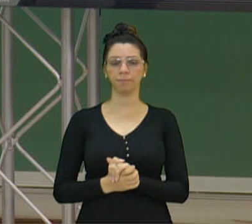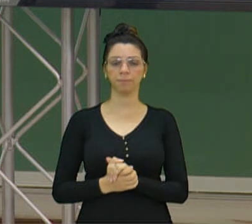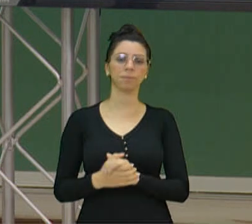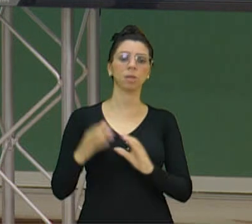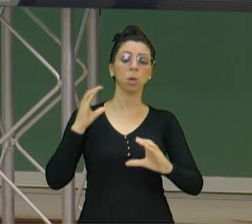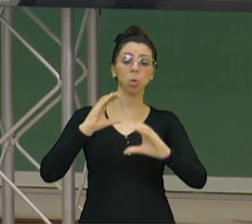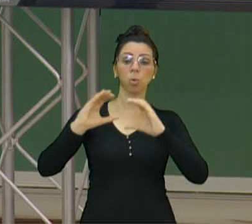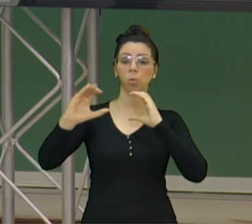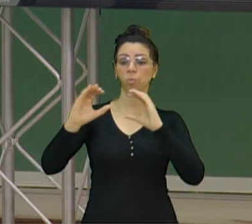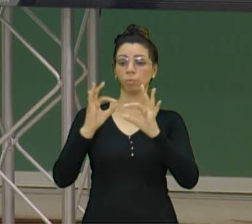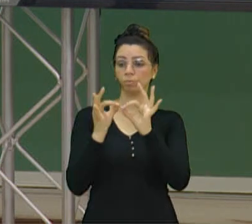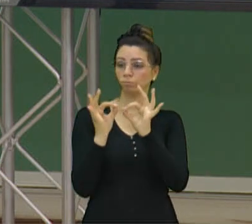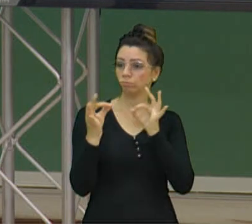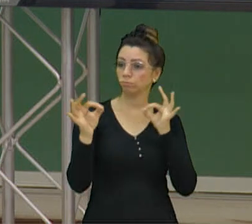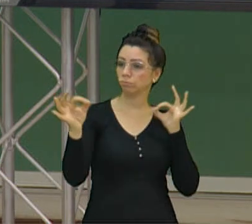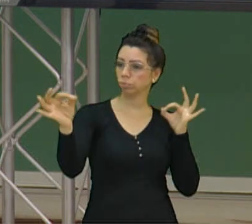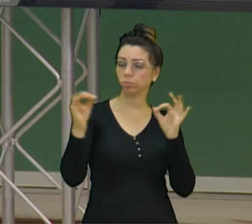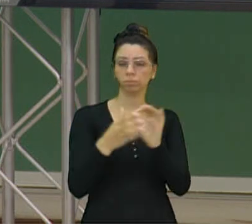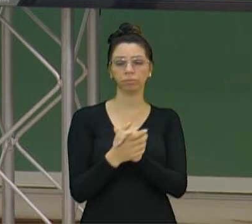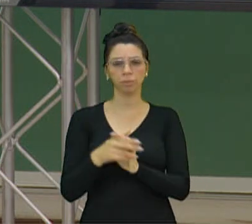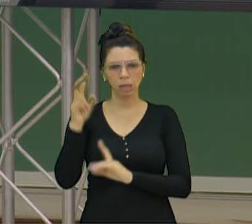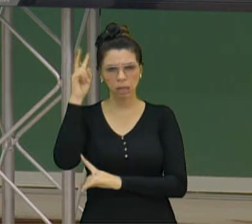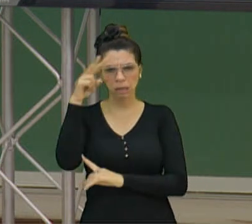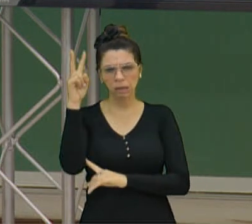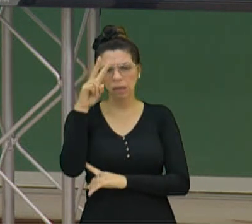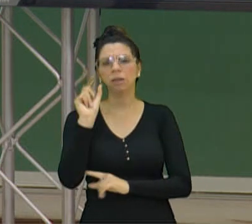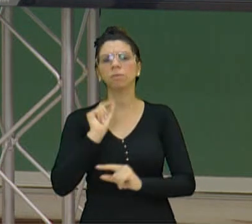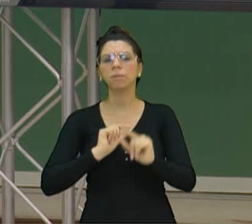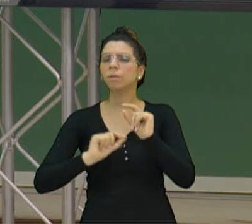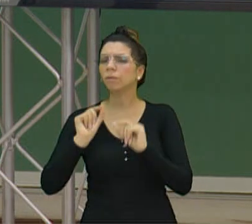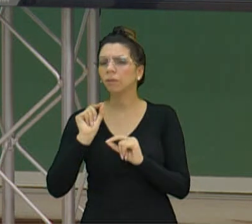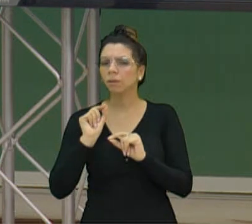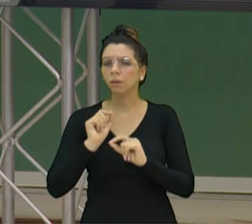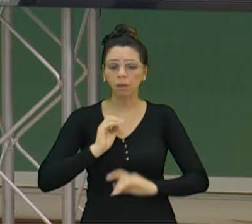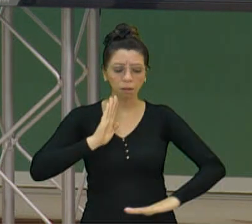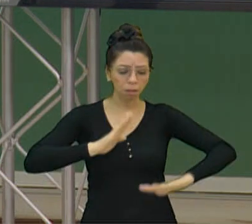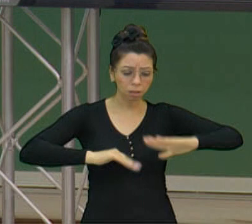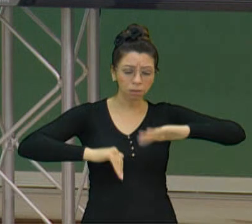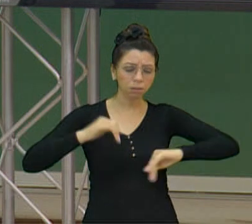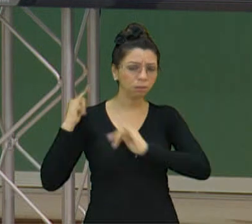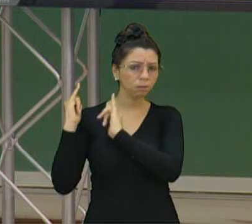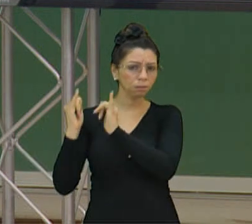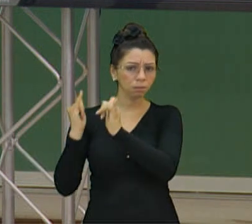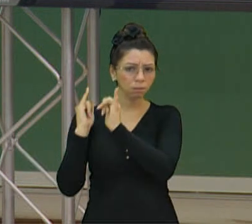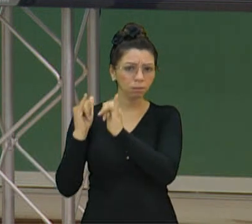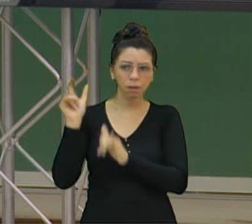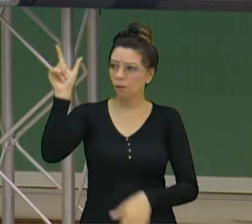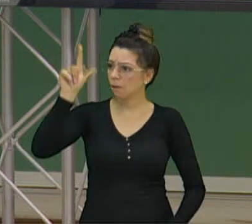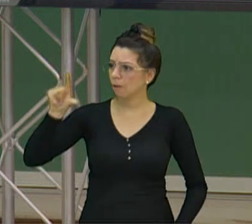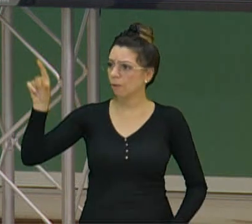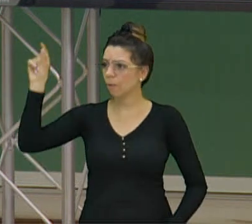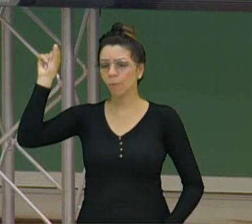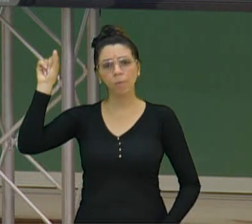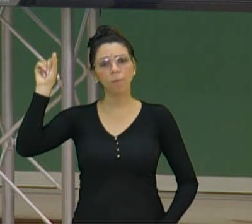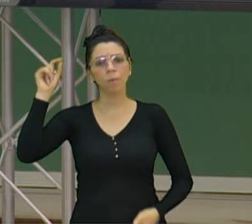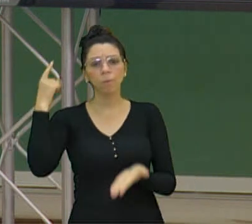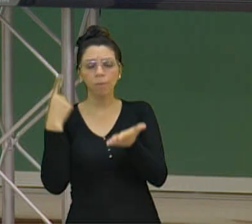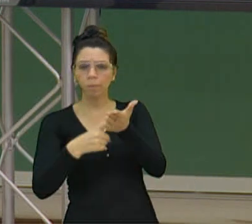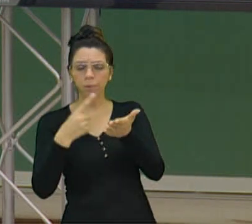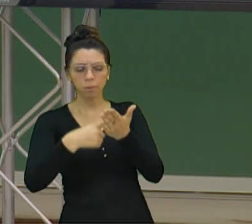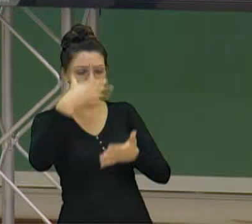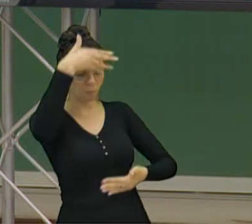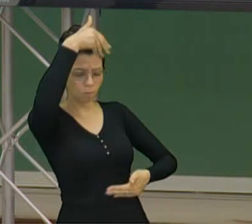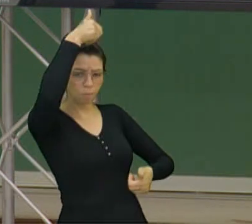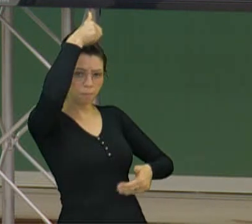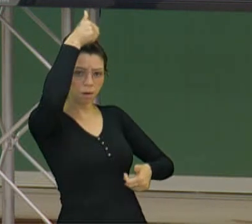Comunicação à distância. Vocês lembram que lá na lenda do tambor, nós vimos que a lua combinou com o macaco uma forma de comunicação